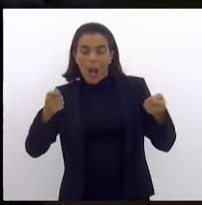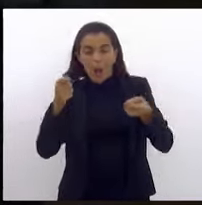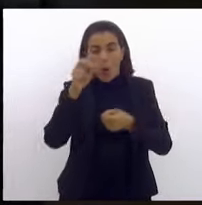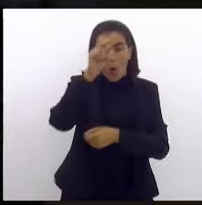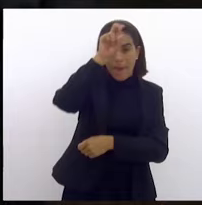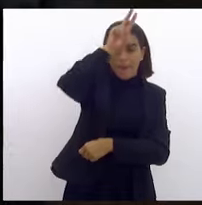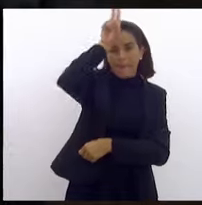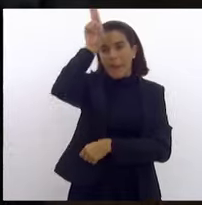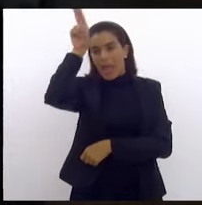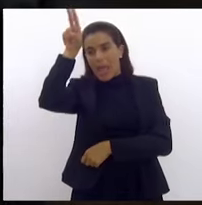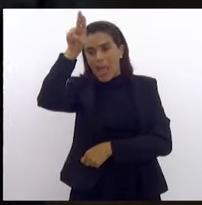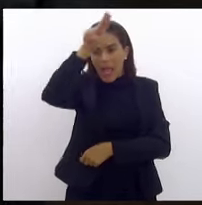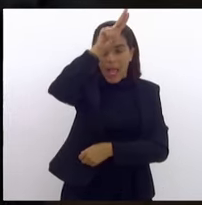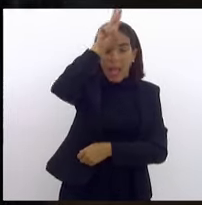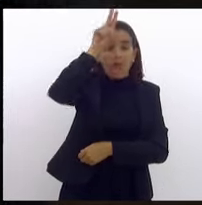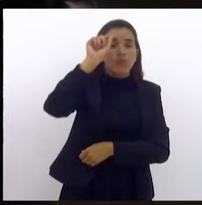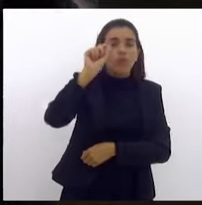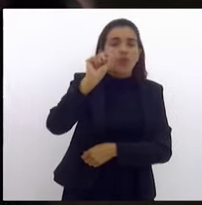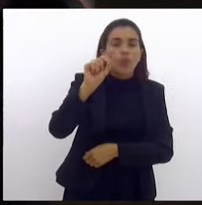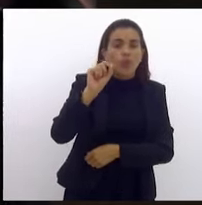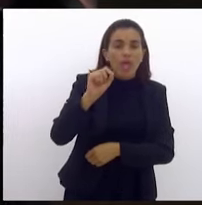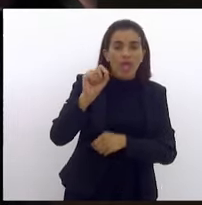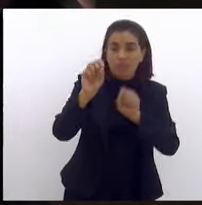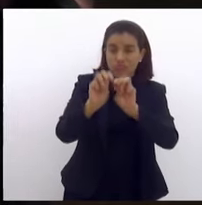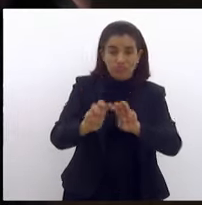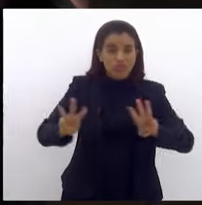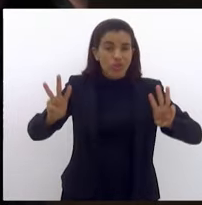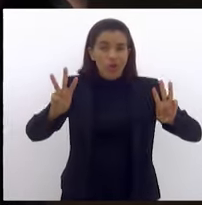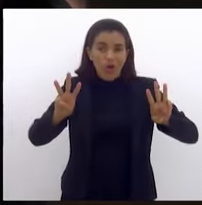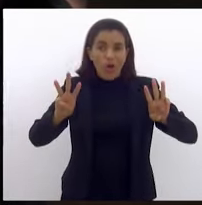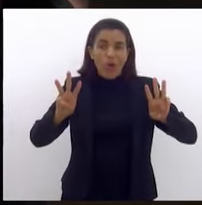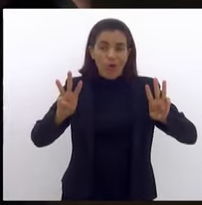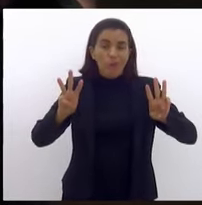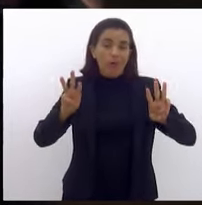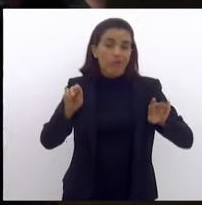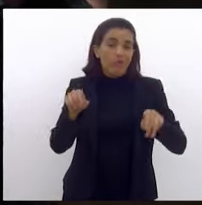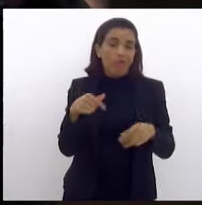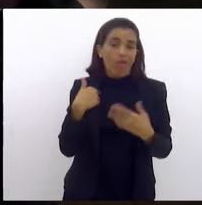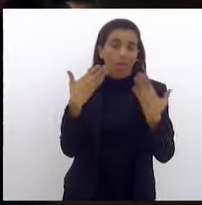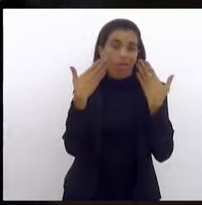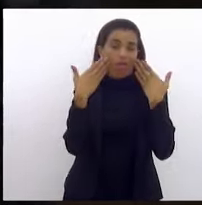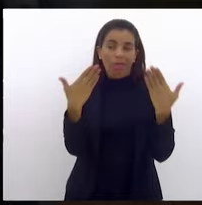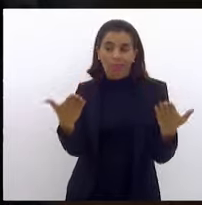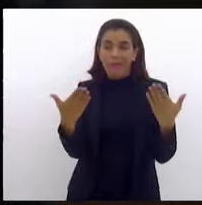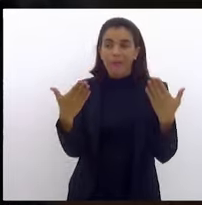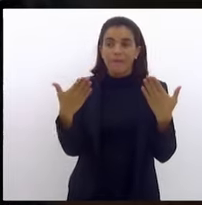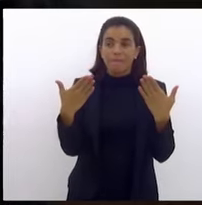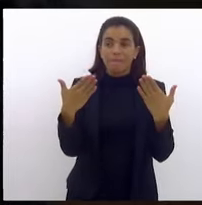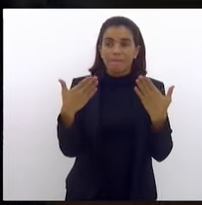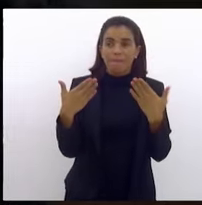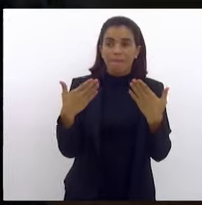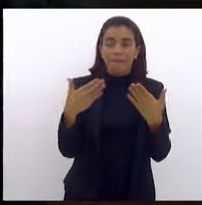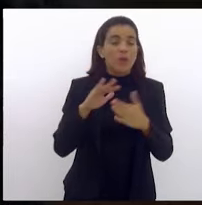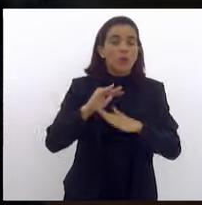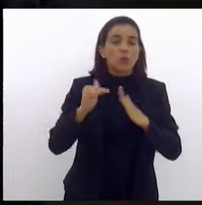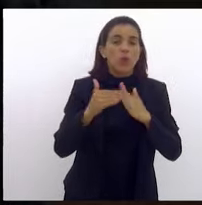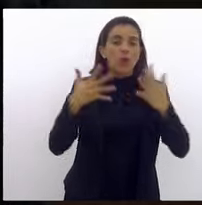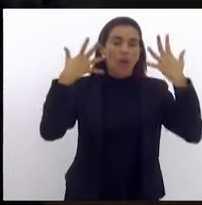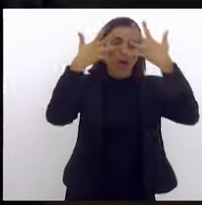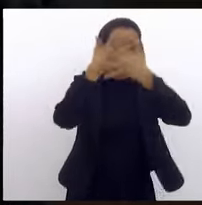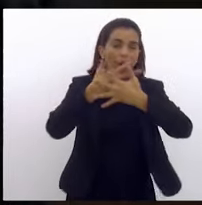ou embriagado, fazendo o seu show, a sua glamourização, todo o seu